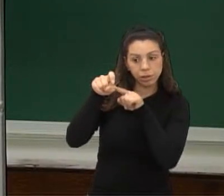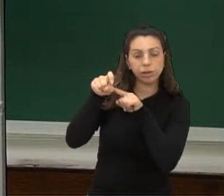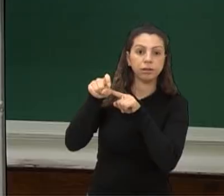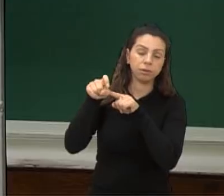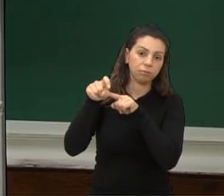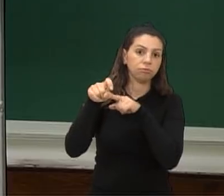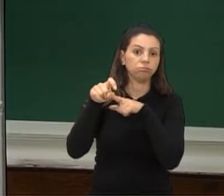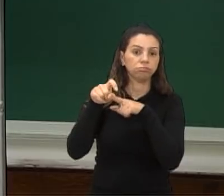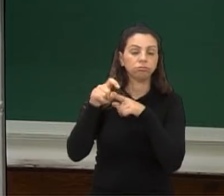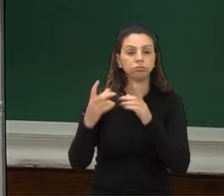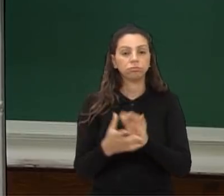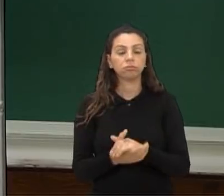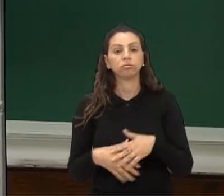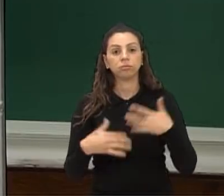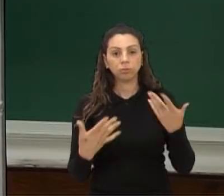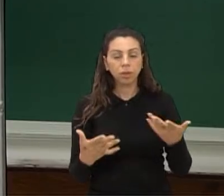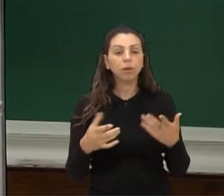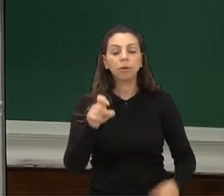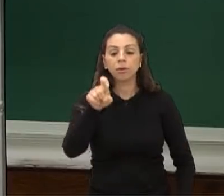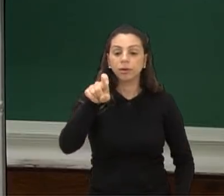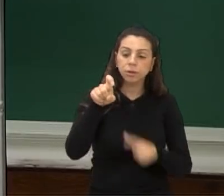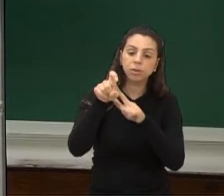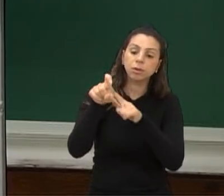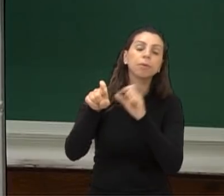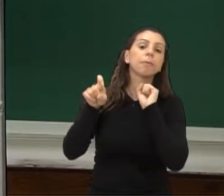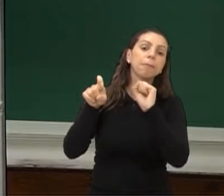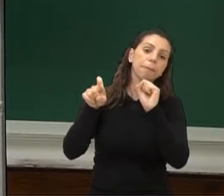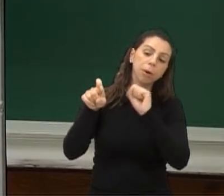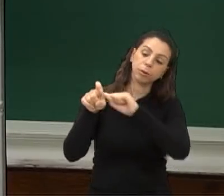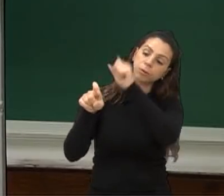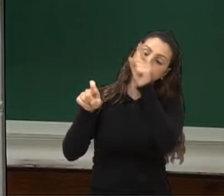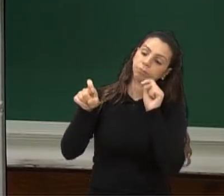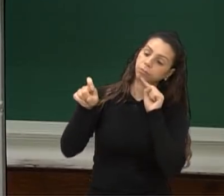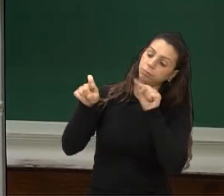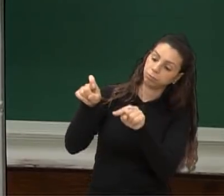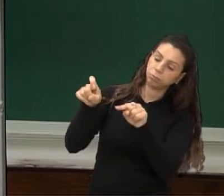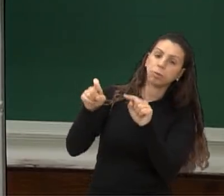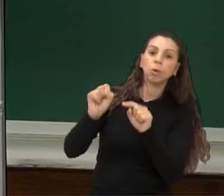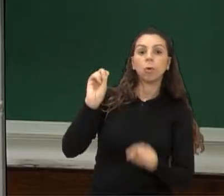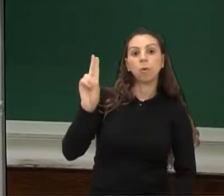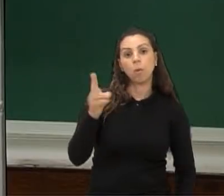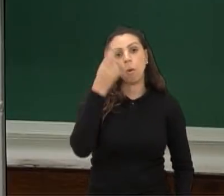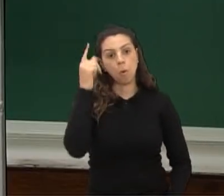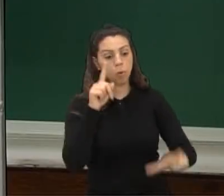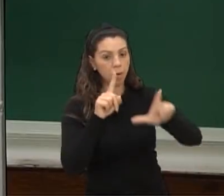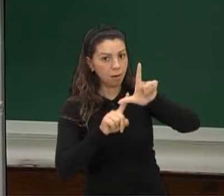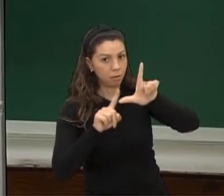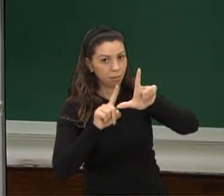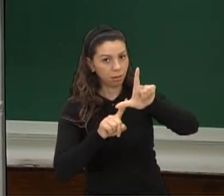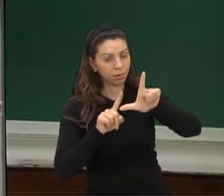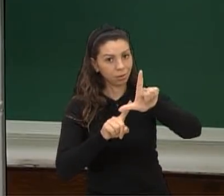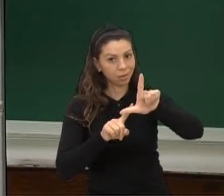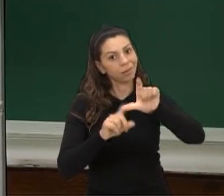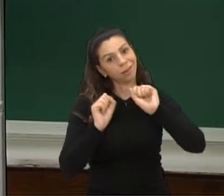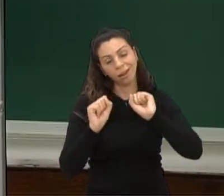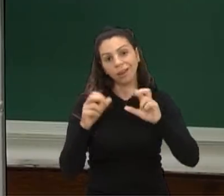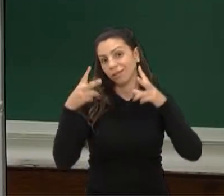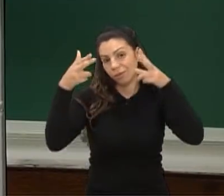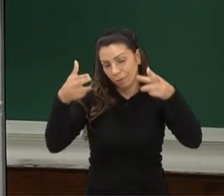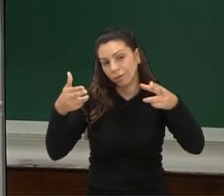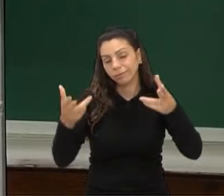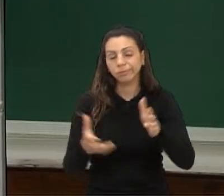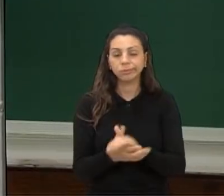o sinal de igual, mas ela não tem uma incógnita. Ó, quando a professora fala a palavra incógnita, eu estou me